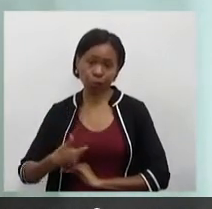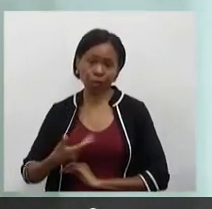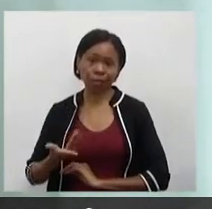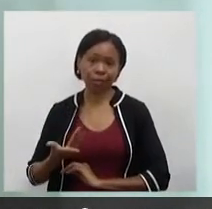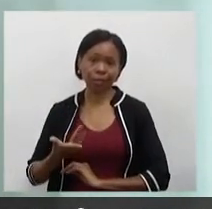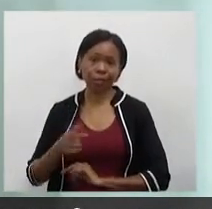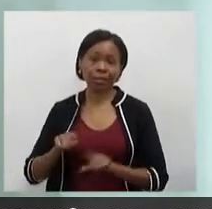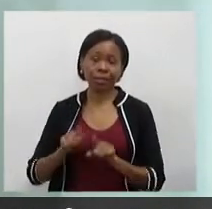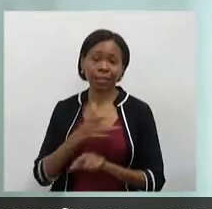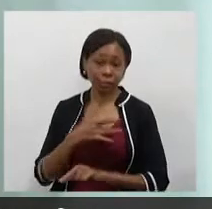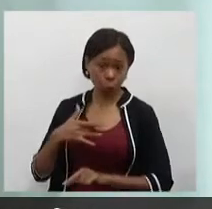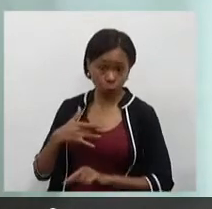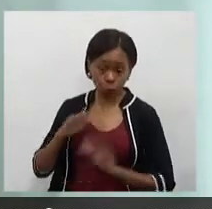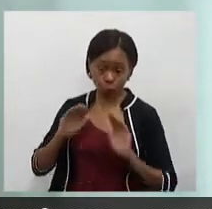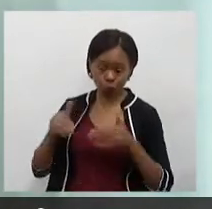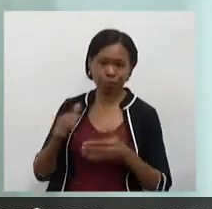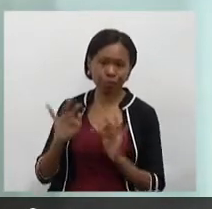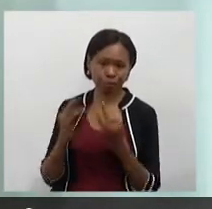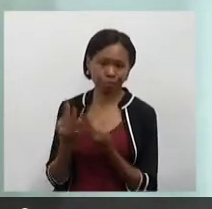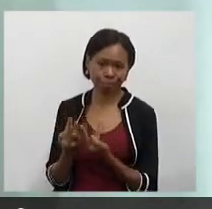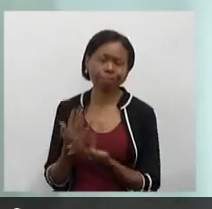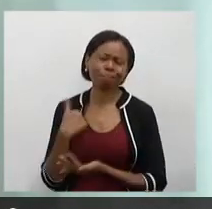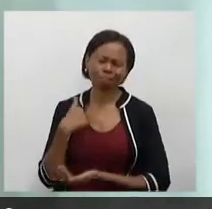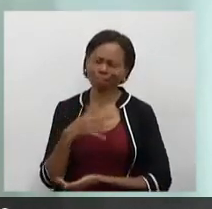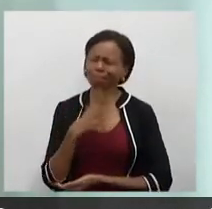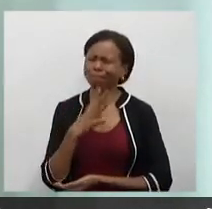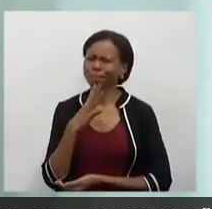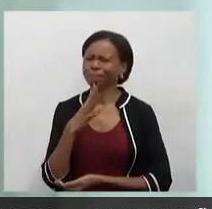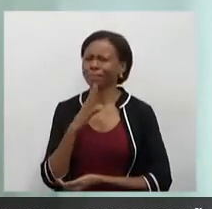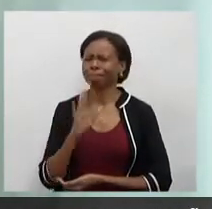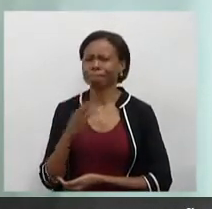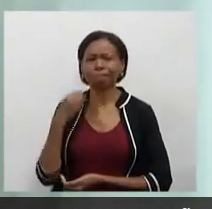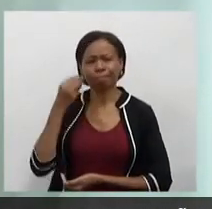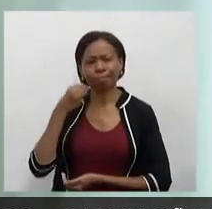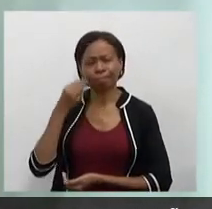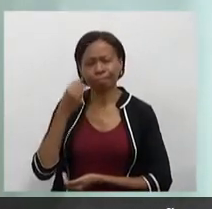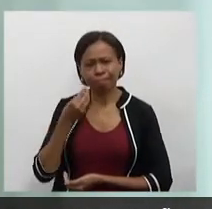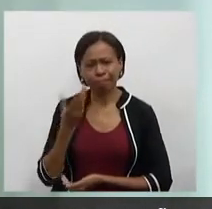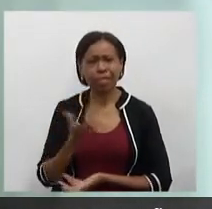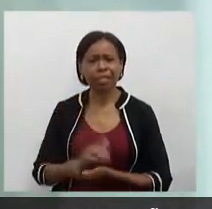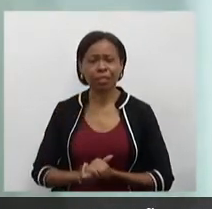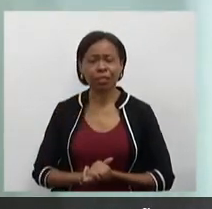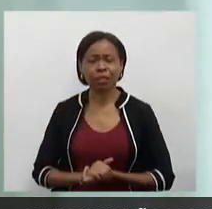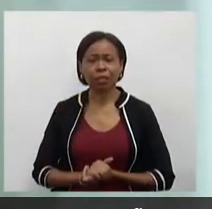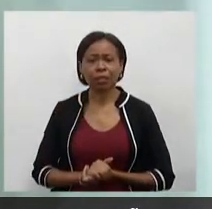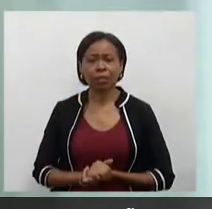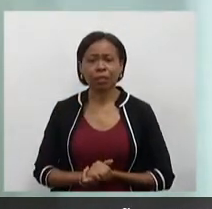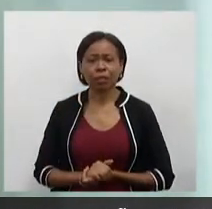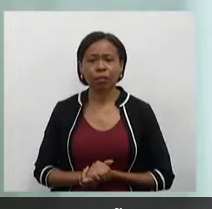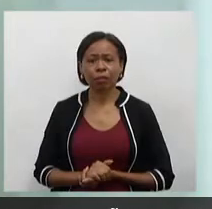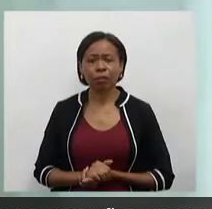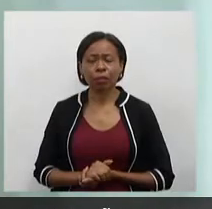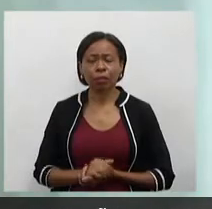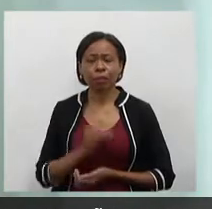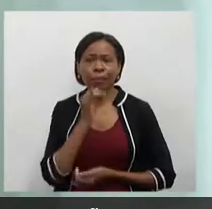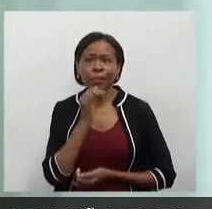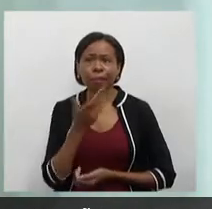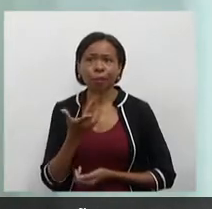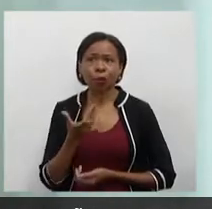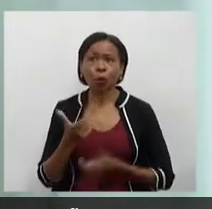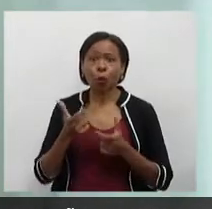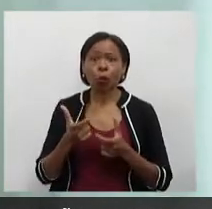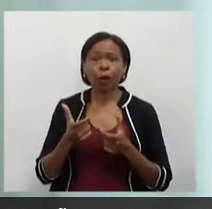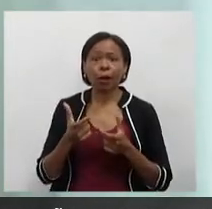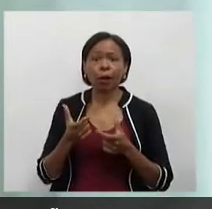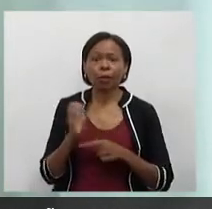das dificuldades que tem, por exemplo, para Janaína, lá no estado, atingir um estado longínquo, como, por exemplo, onde